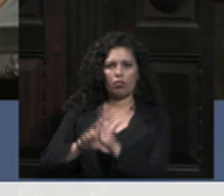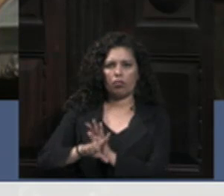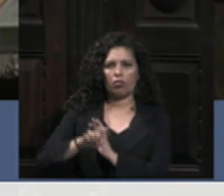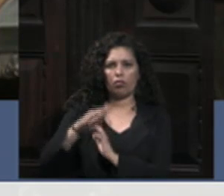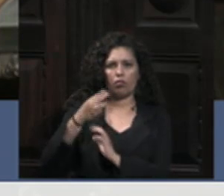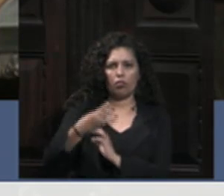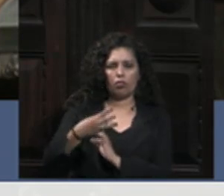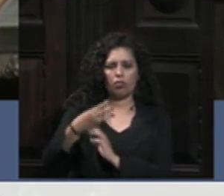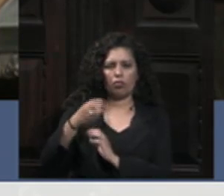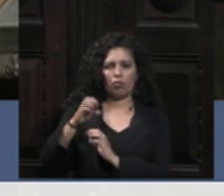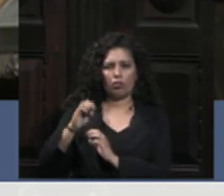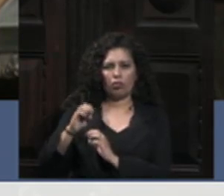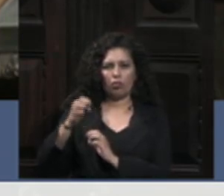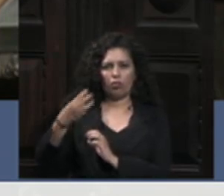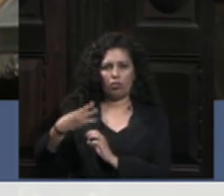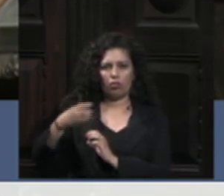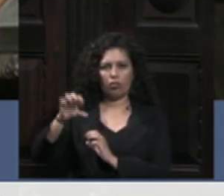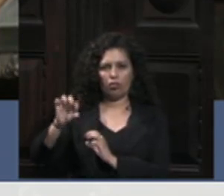número